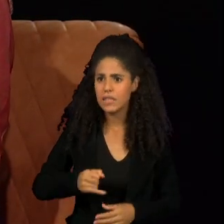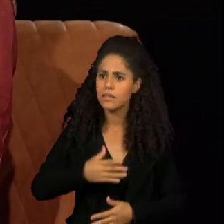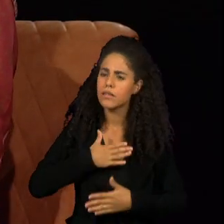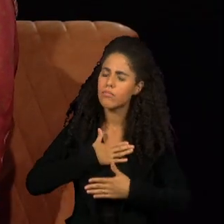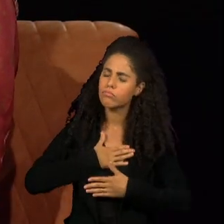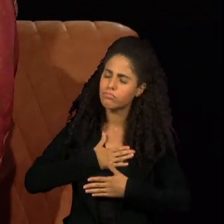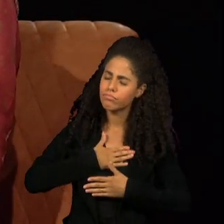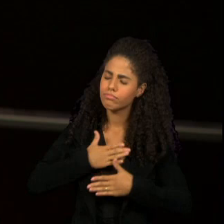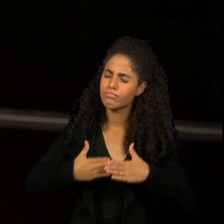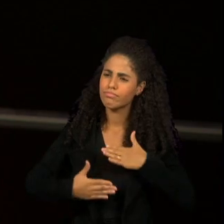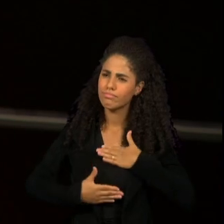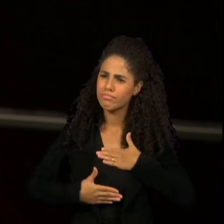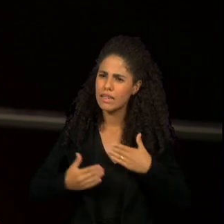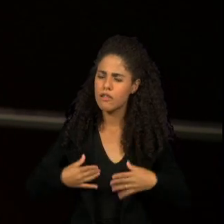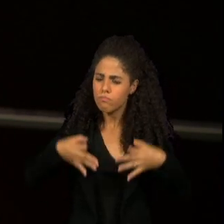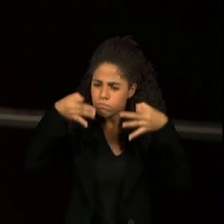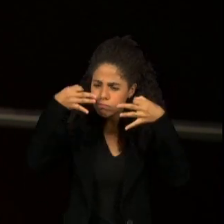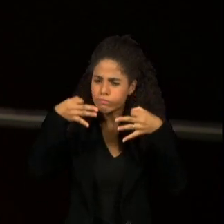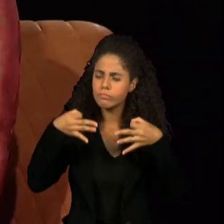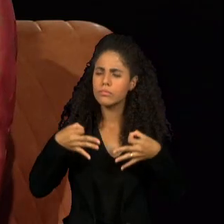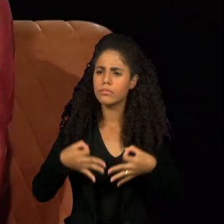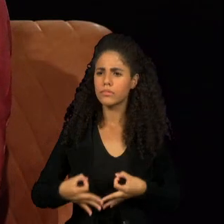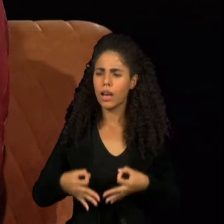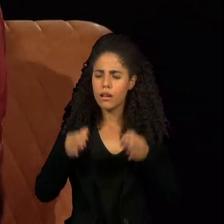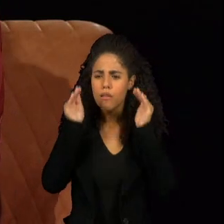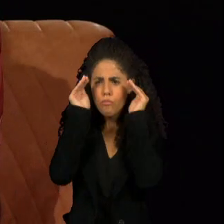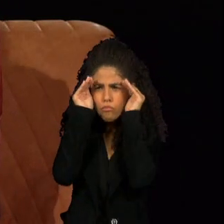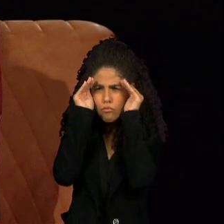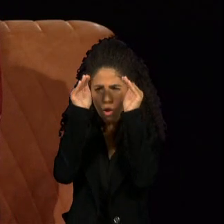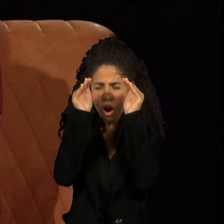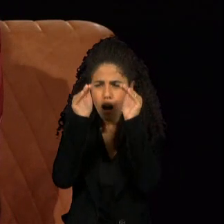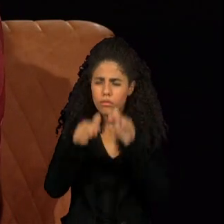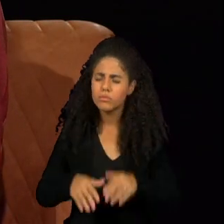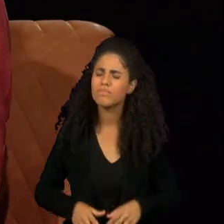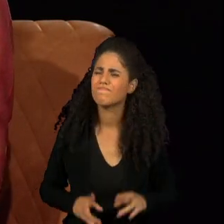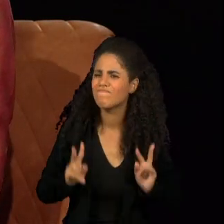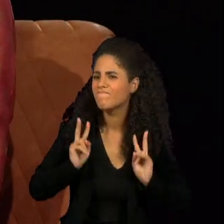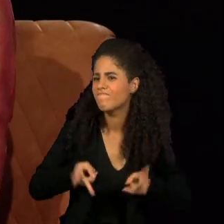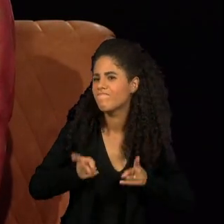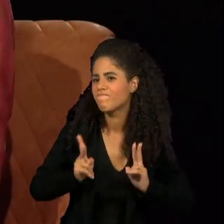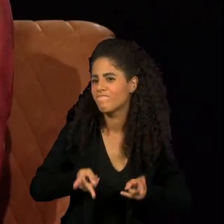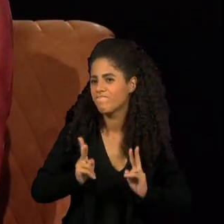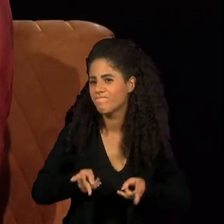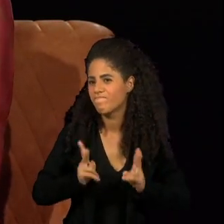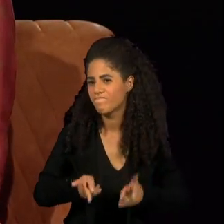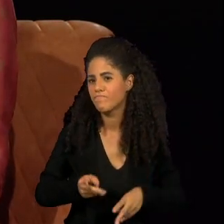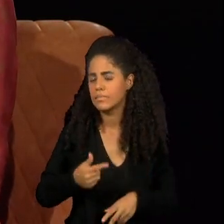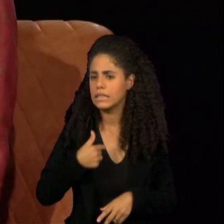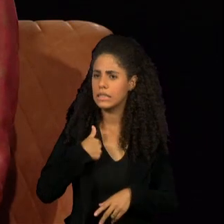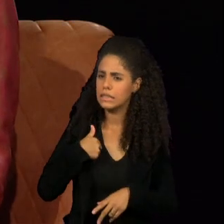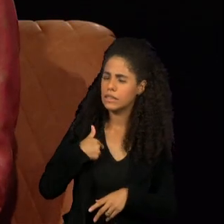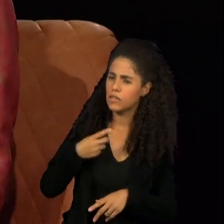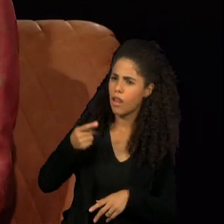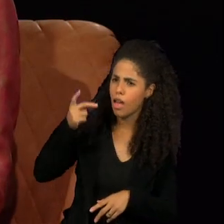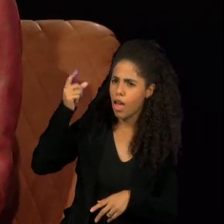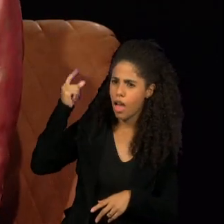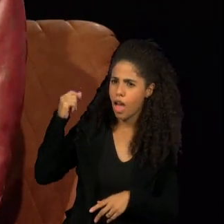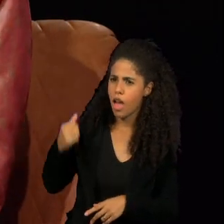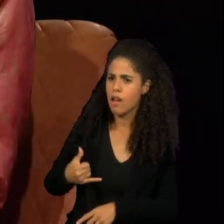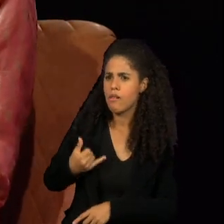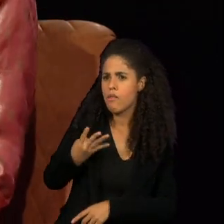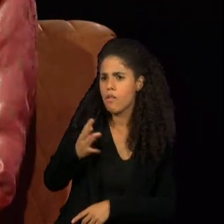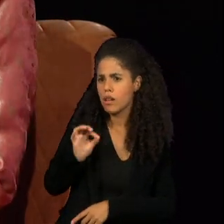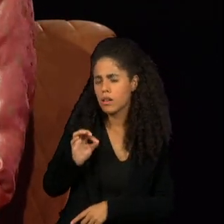marcial também, tenho muita disciplina, e isso me veio com o Tai Chi Chuan. Né? O Tai Chi Chuan que eu comecei a fazer com 40